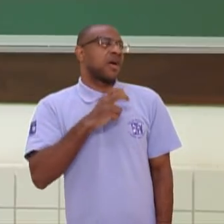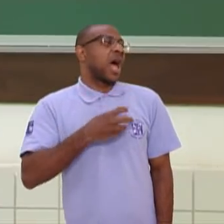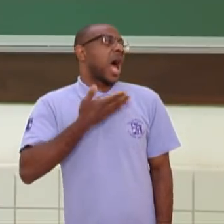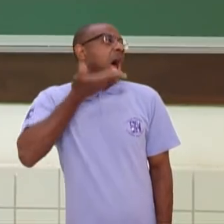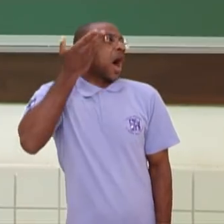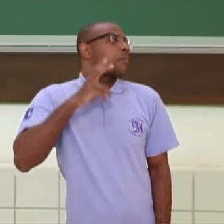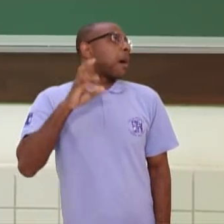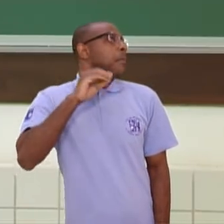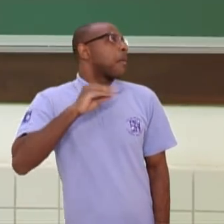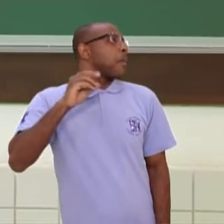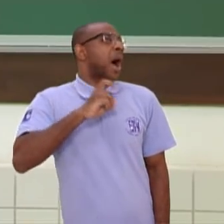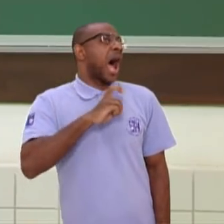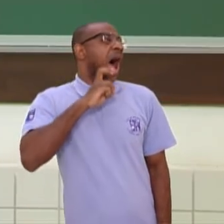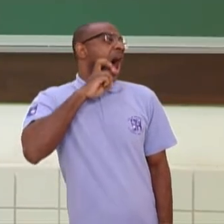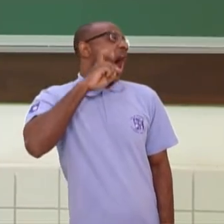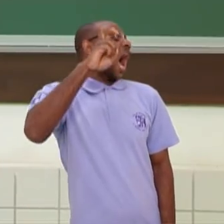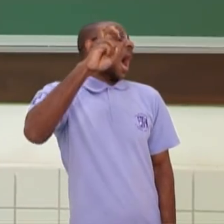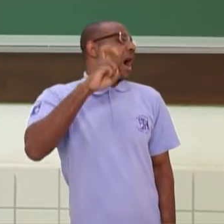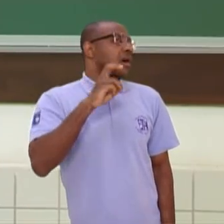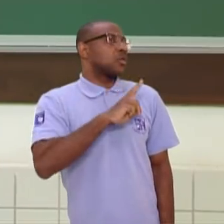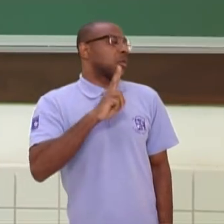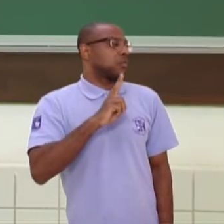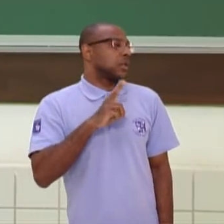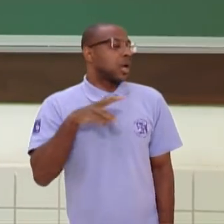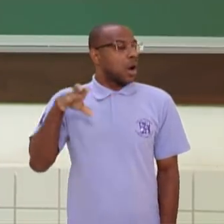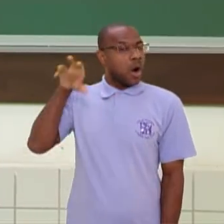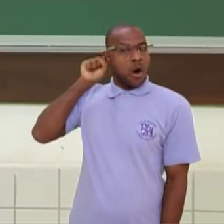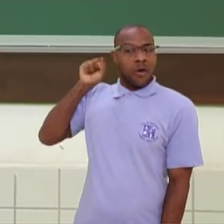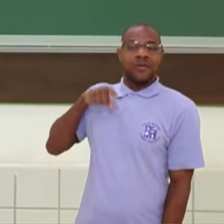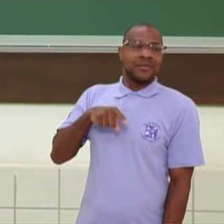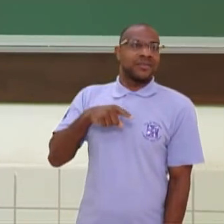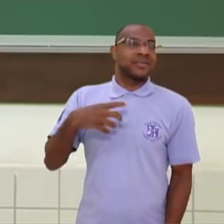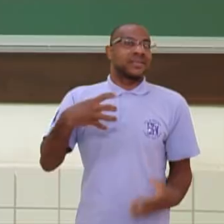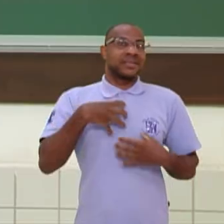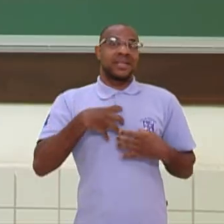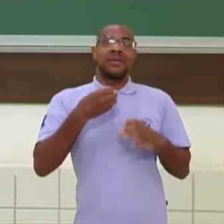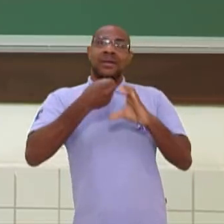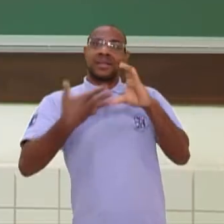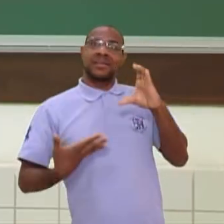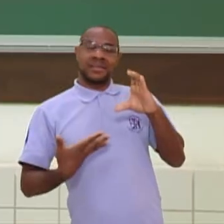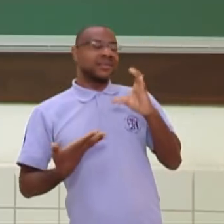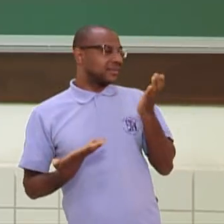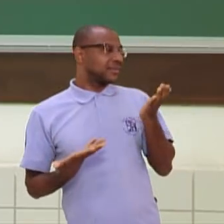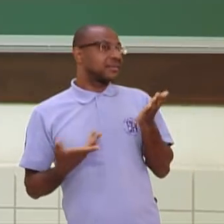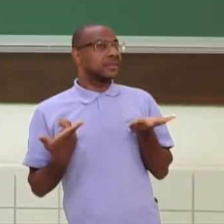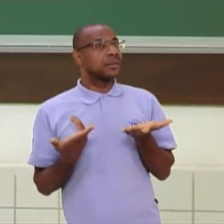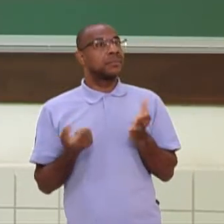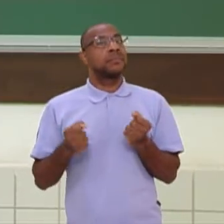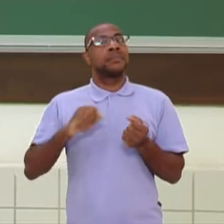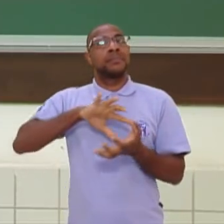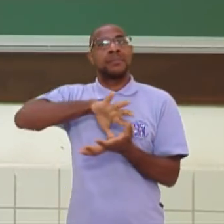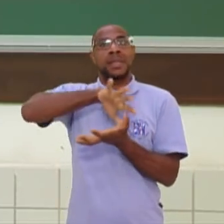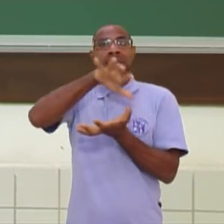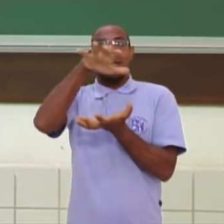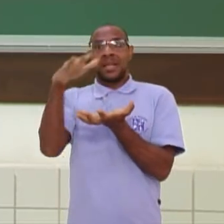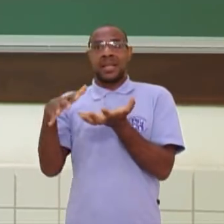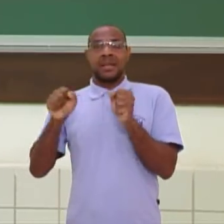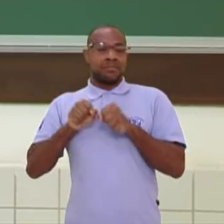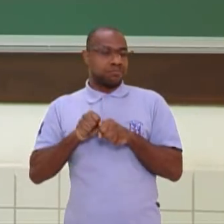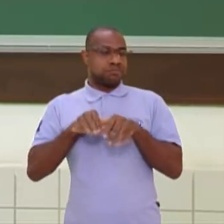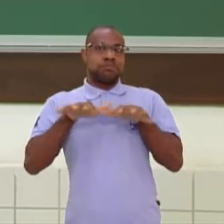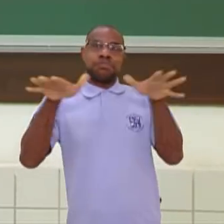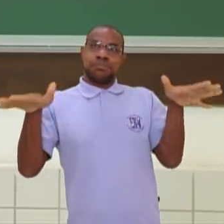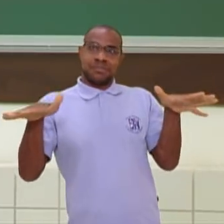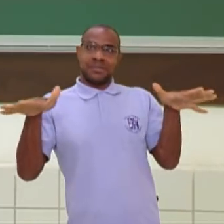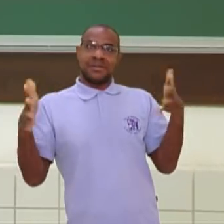alta? Quando ele está gritando o seu nome, por exemplo, e você acaba ouvindo, então você tem essa característica ali. Então, pela atmosfera você consegue ter propagação,